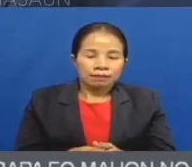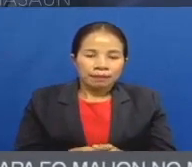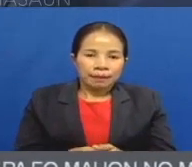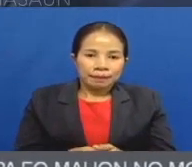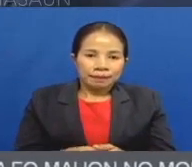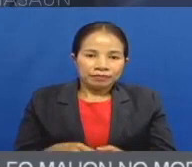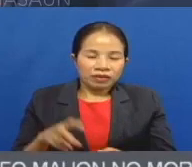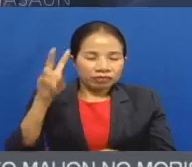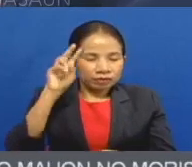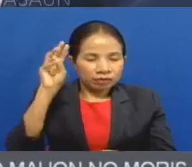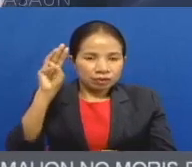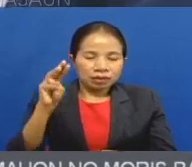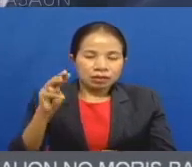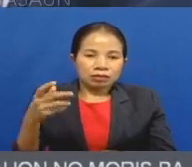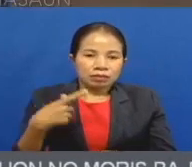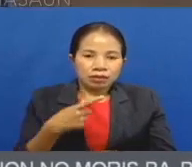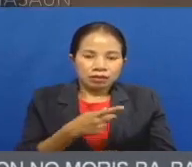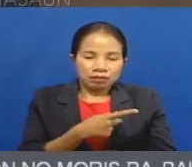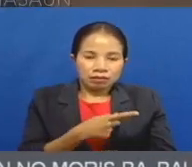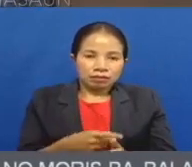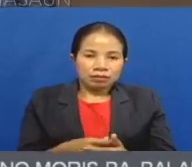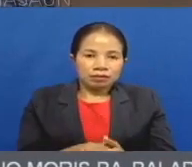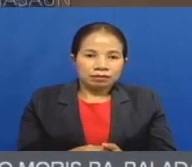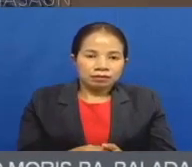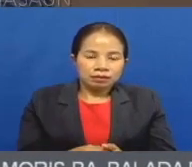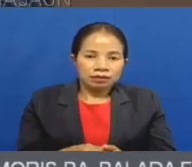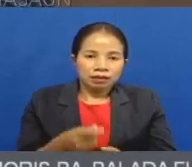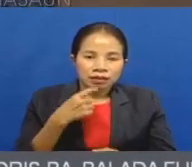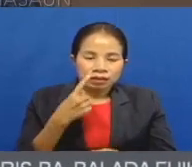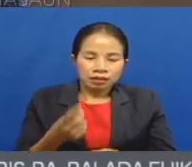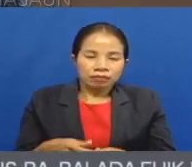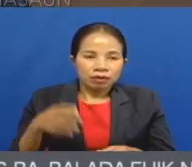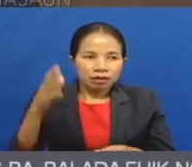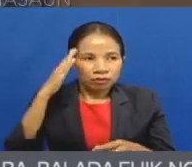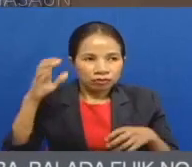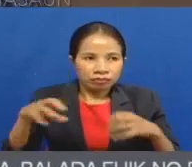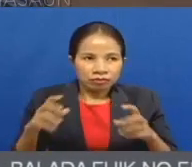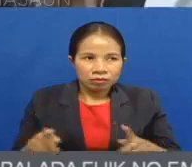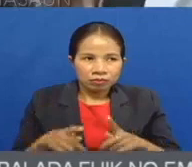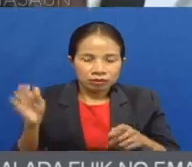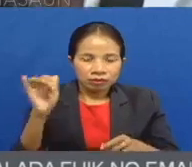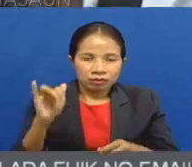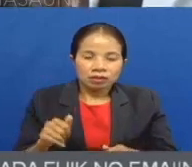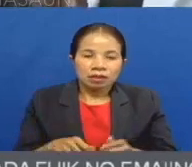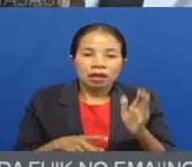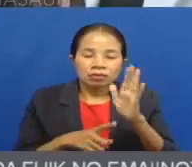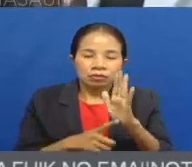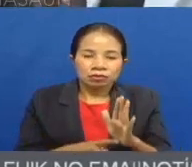Hanesan, vice-ministro assunto parlamentar, Adérito Hugo Mos, encoraja funcionário público Sira, atua